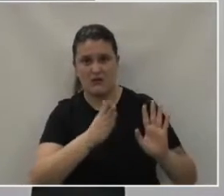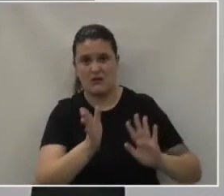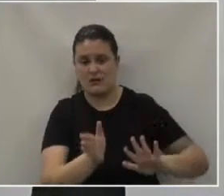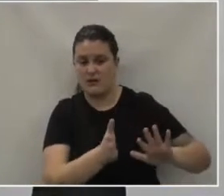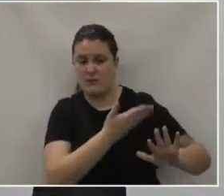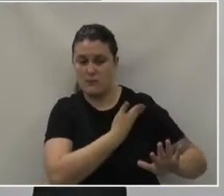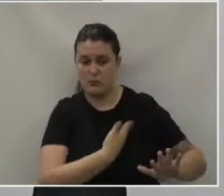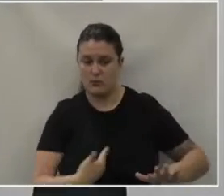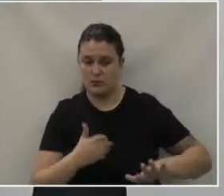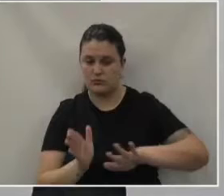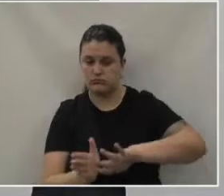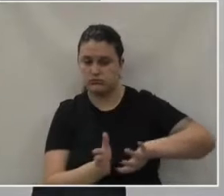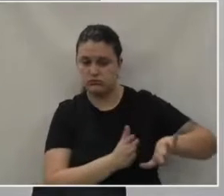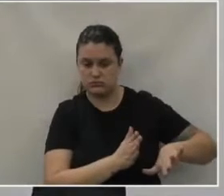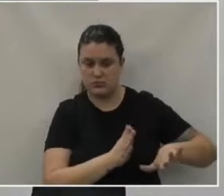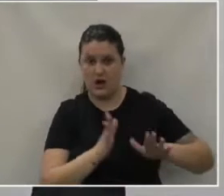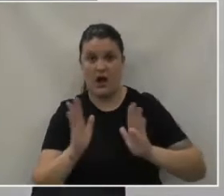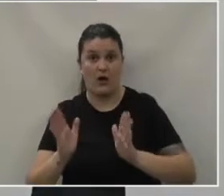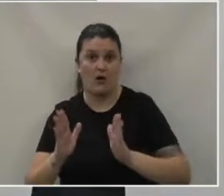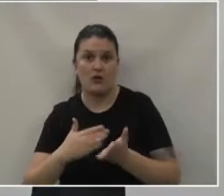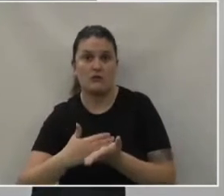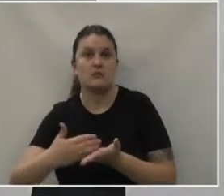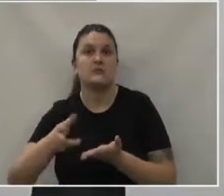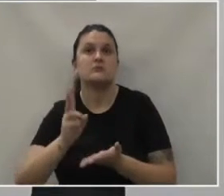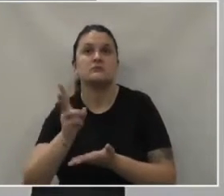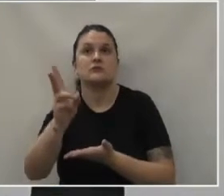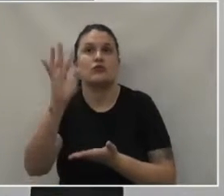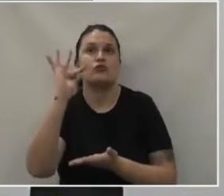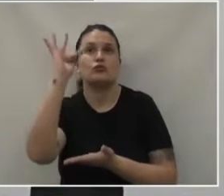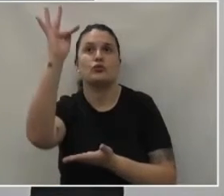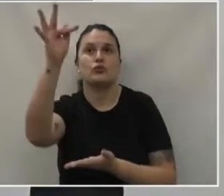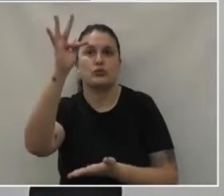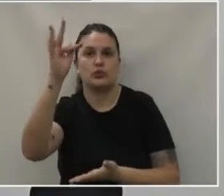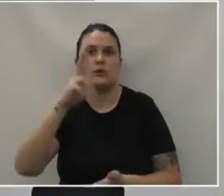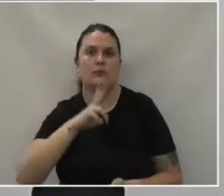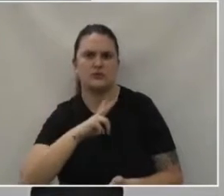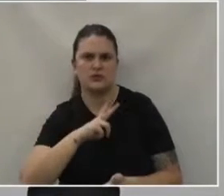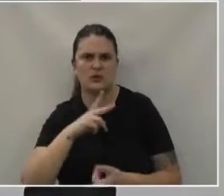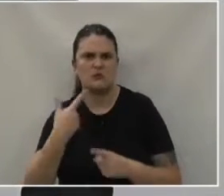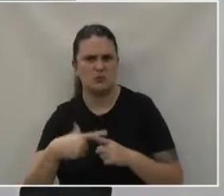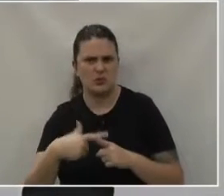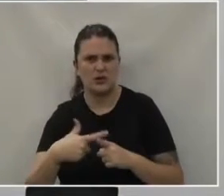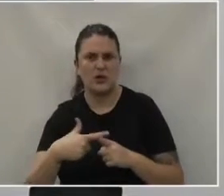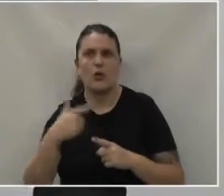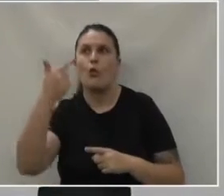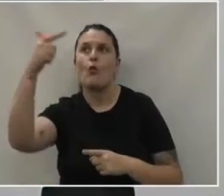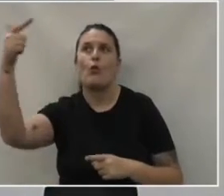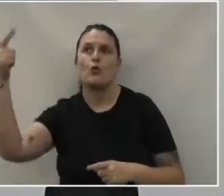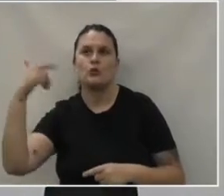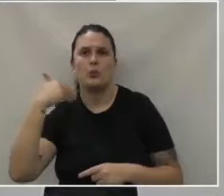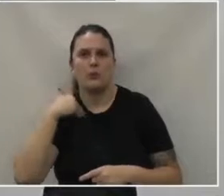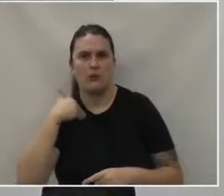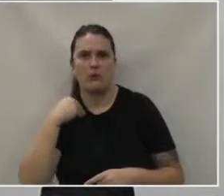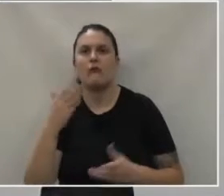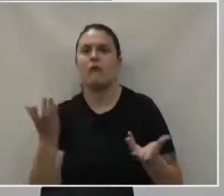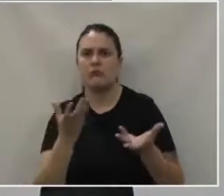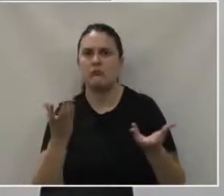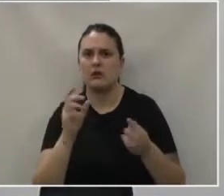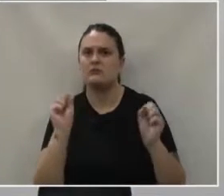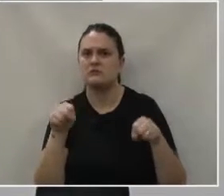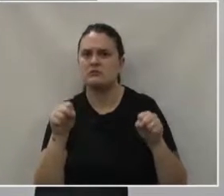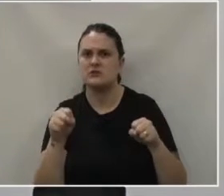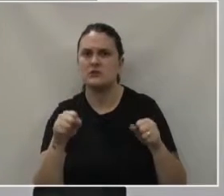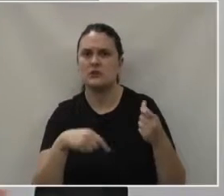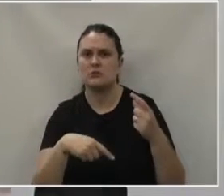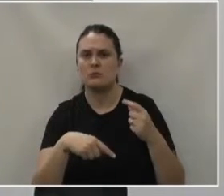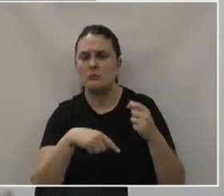privatização geral, os demais bancos, Bradesco e Itaú, estão bem loucos para que realmente aconteça, né? Para talvez